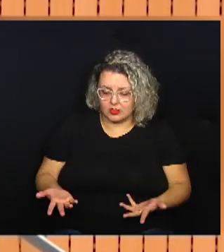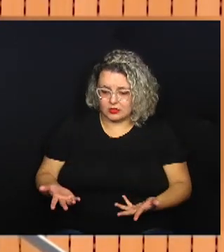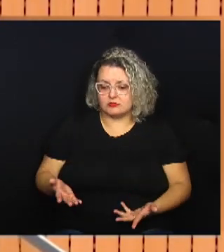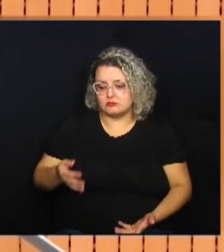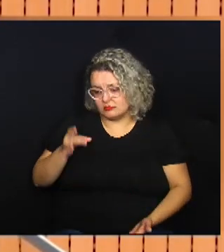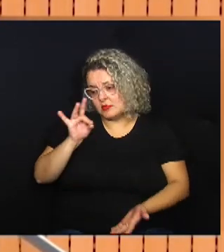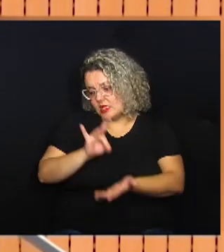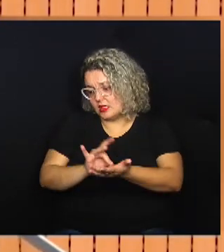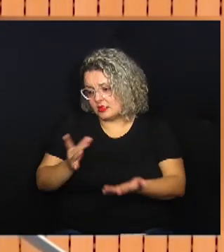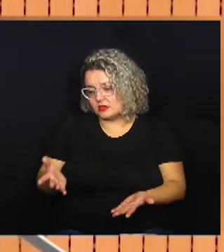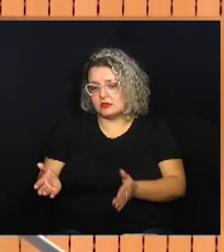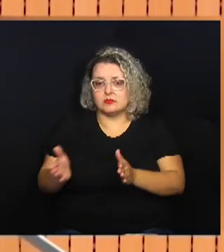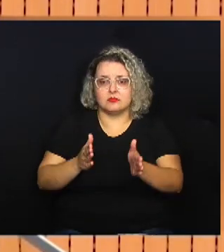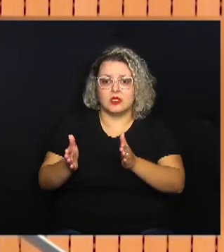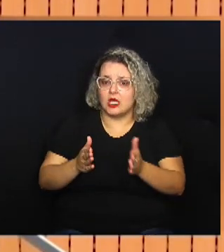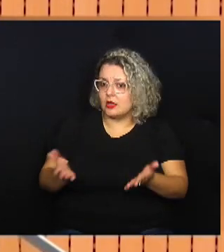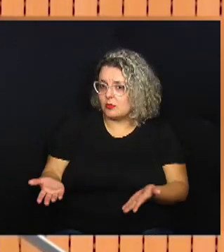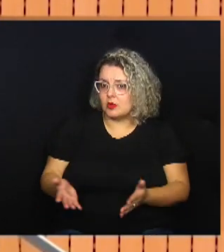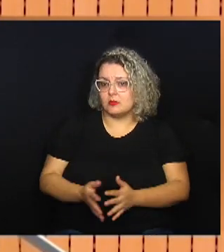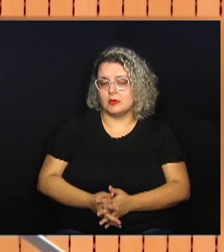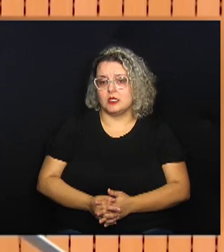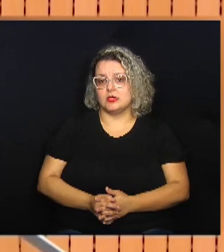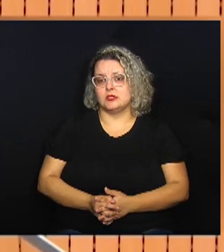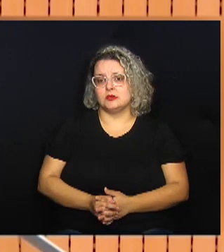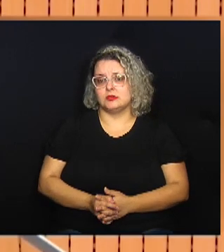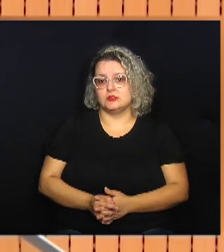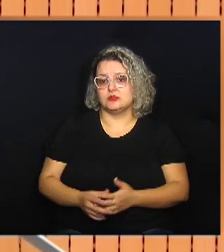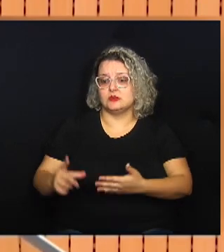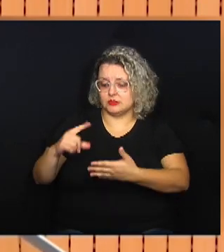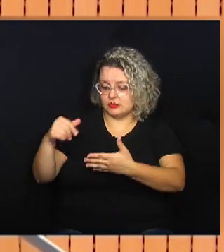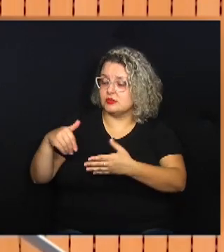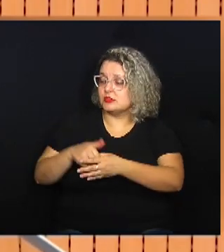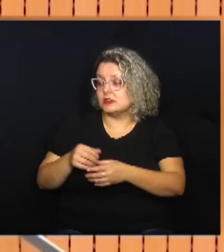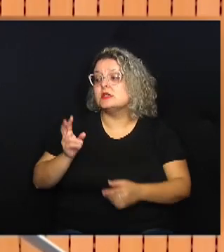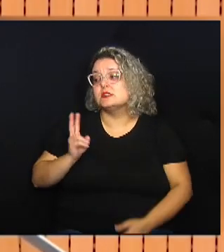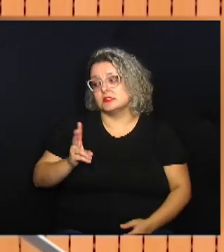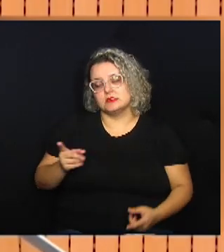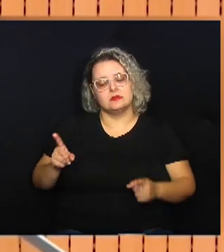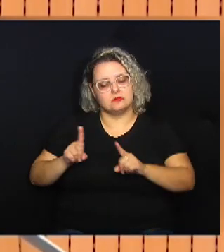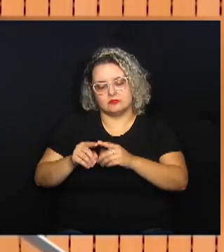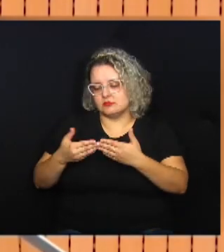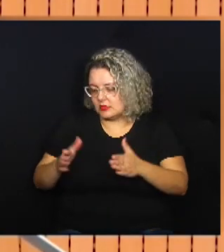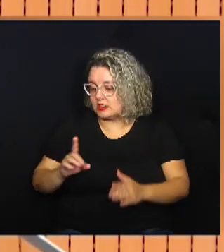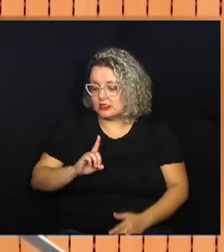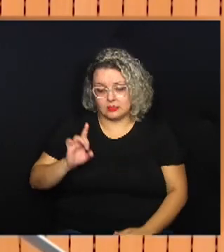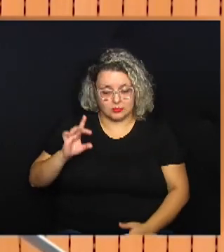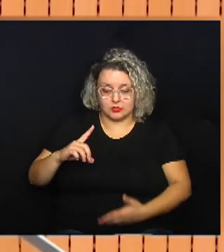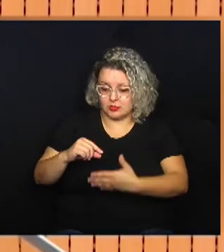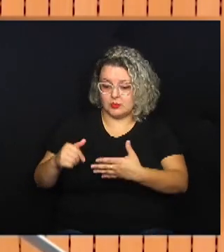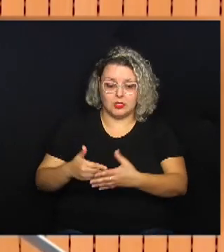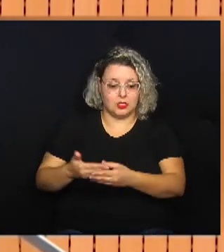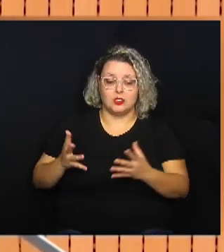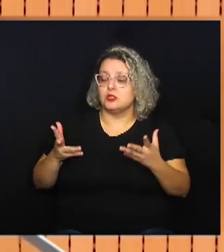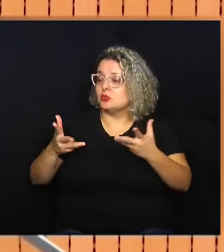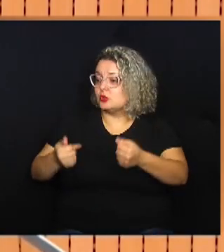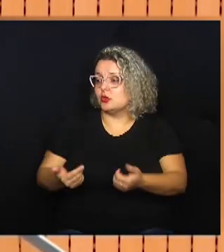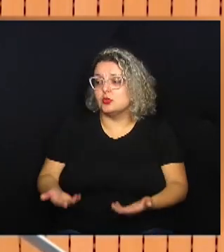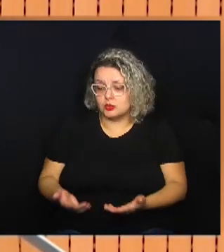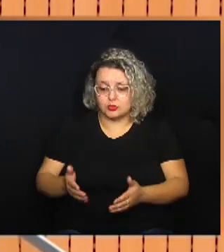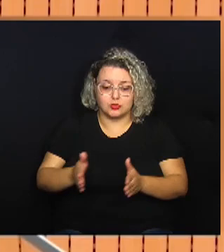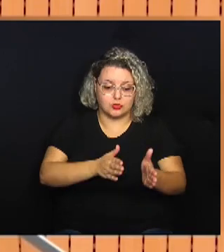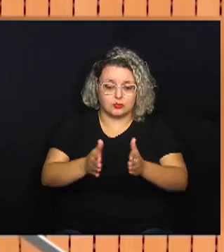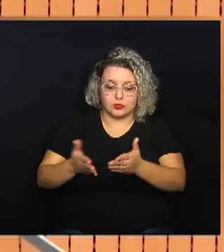em épocas de eleição eu sempre vou estar disponível não só nas eleições mas em todos todos os outros momentos